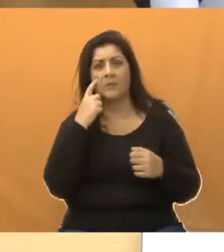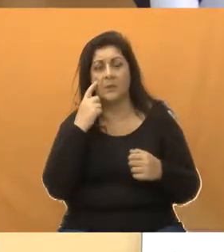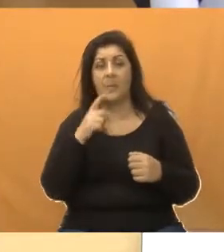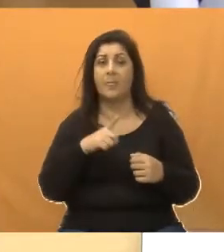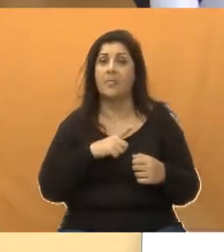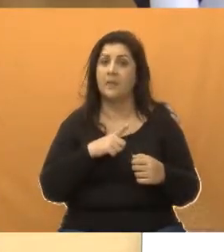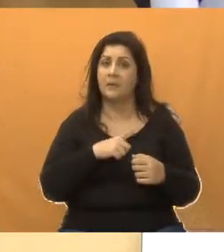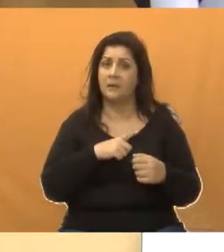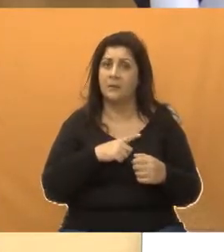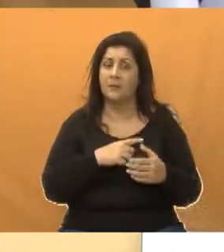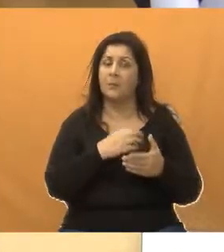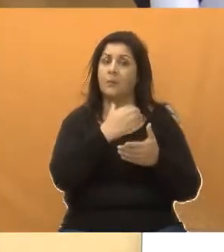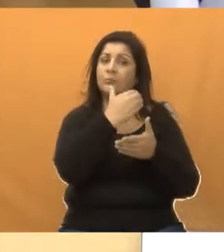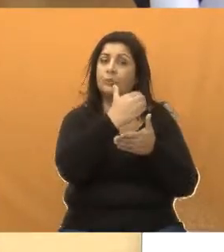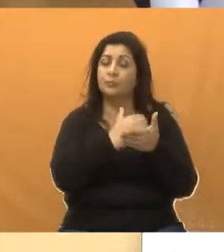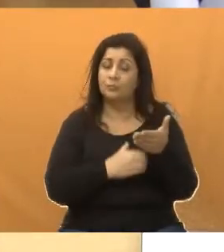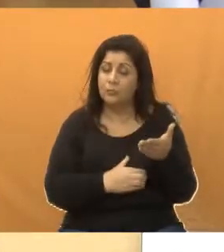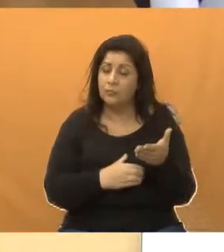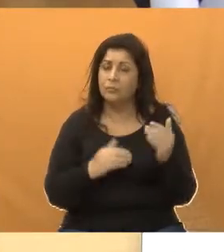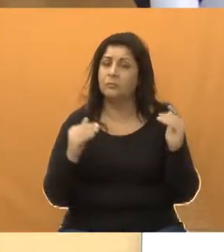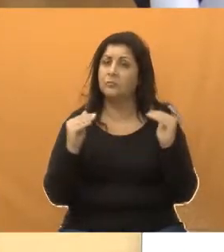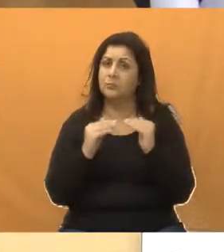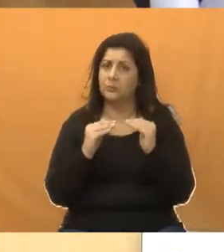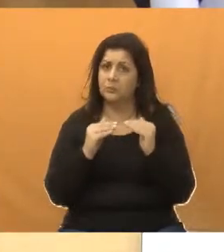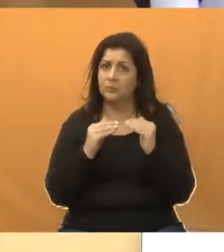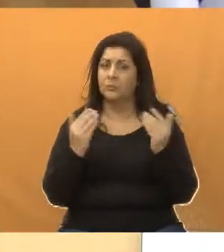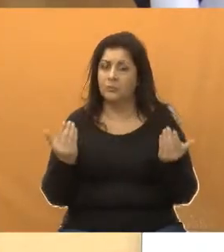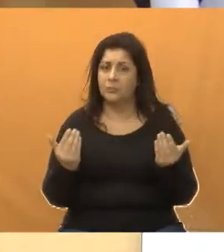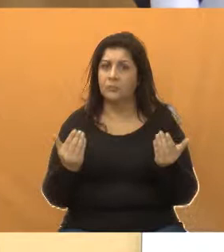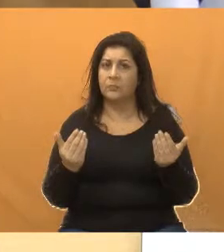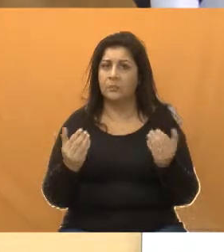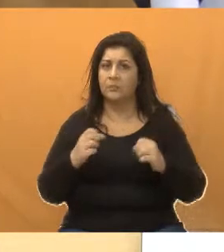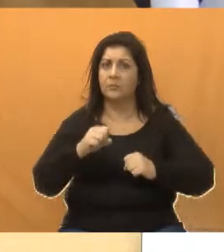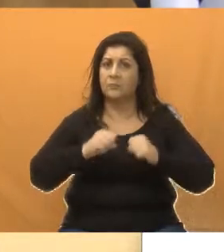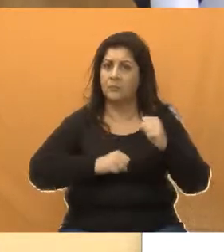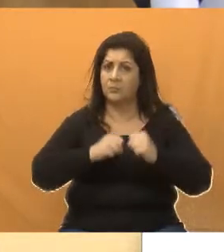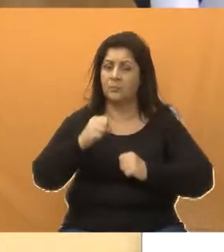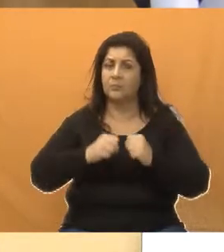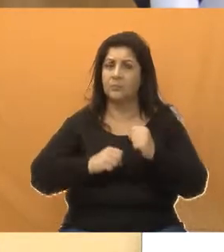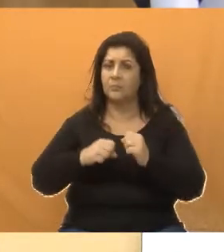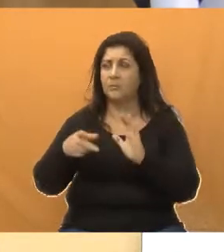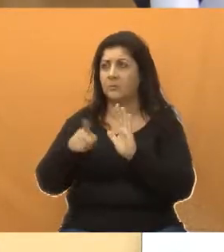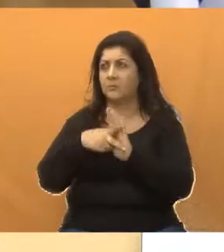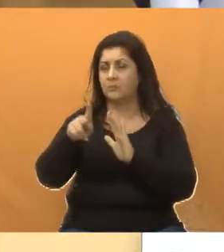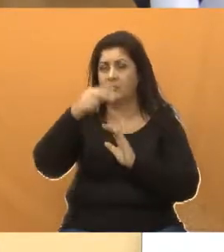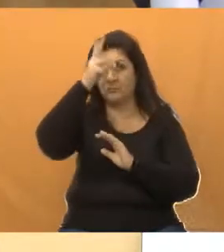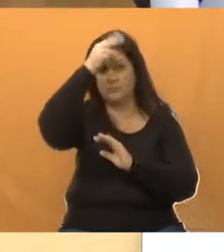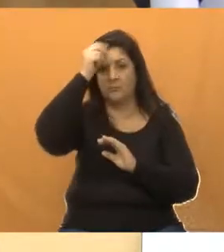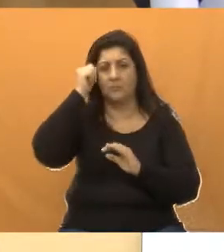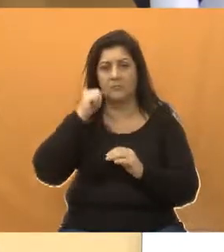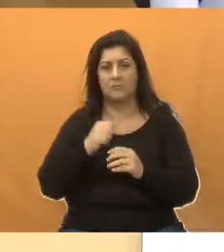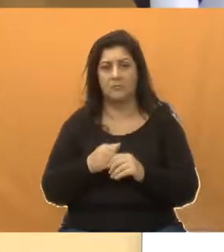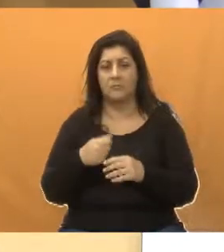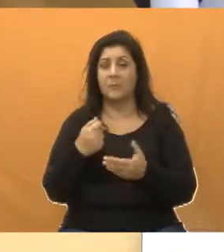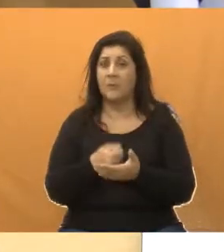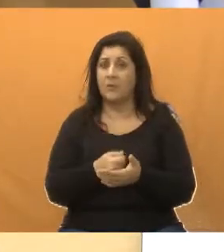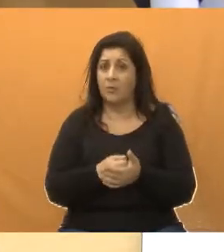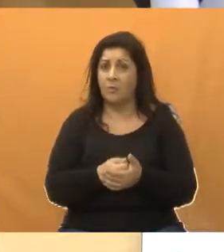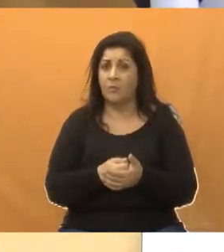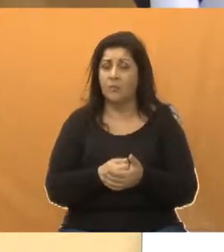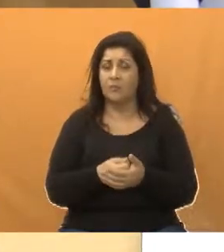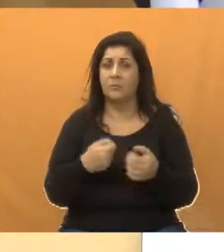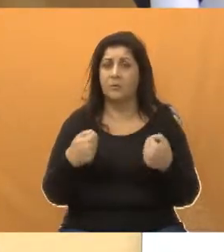tarifa que seja adequada para os órgãos públicos, cobre o custo, porque senão você vai ao longo do